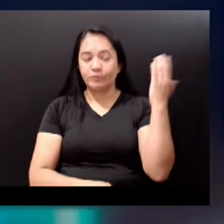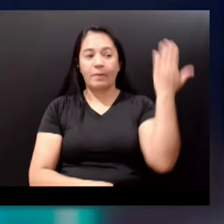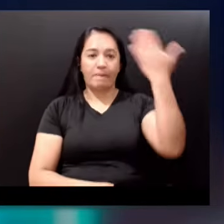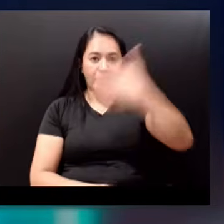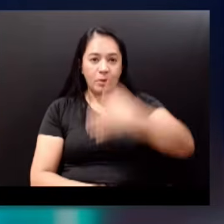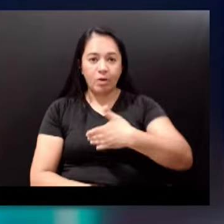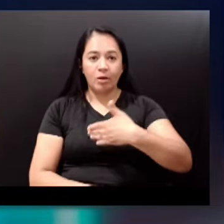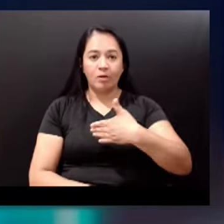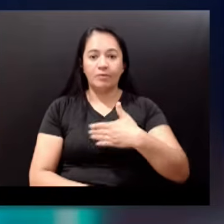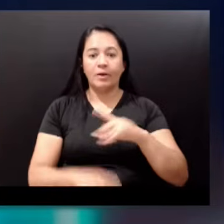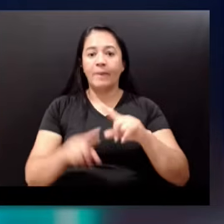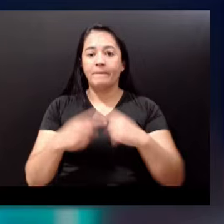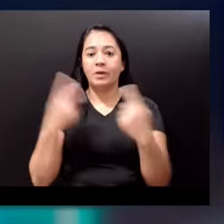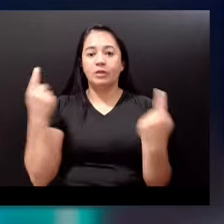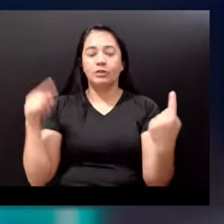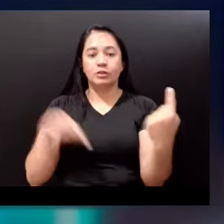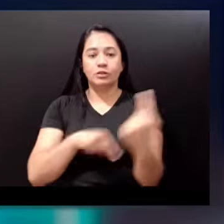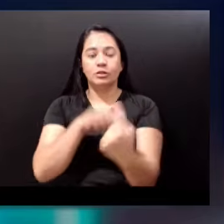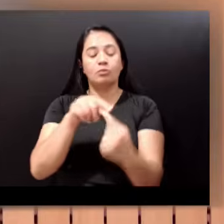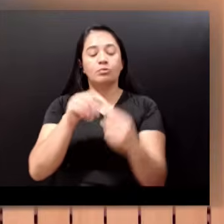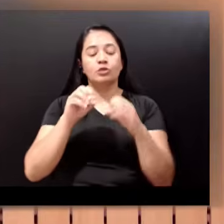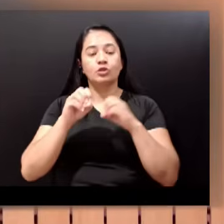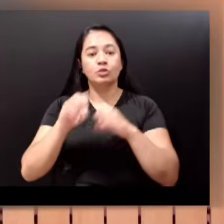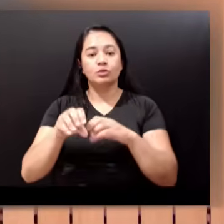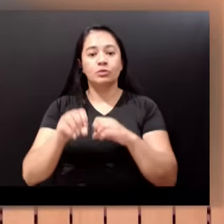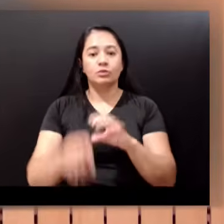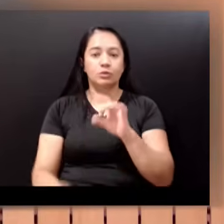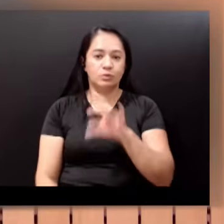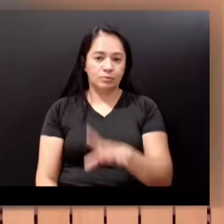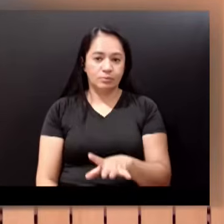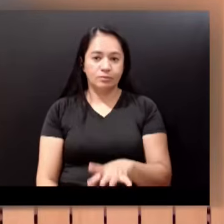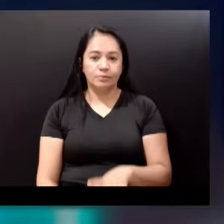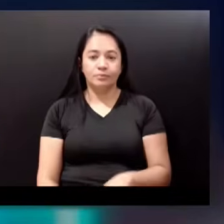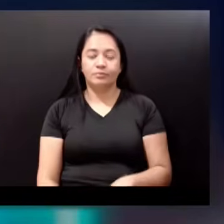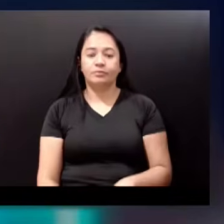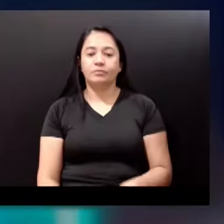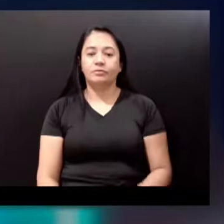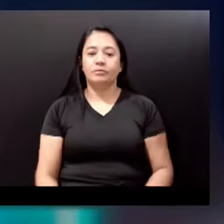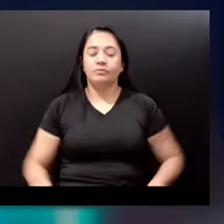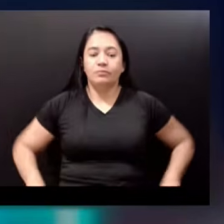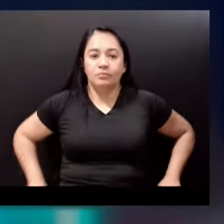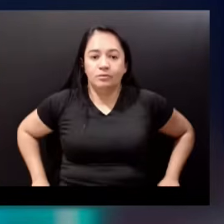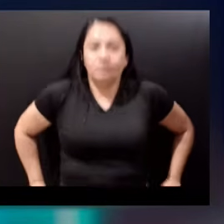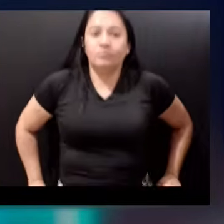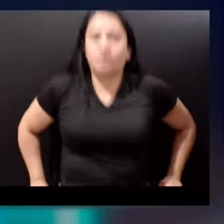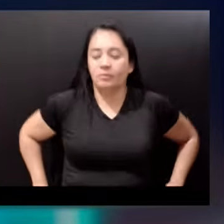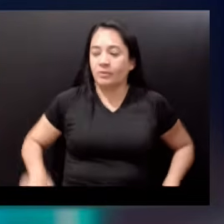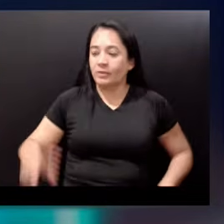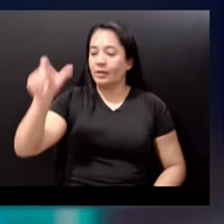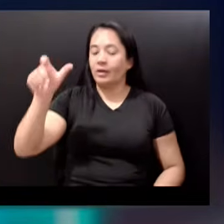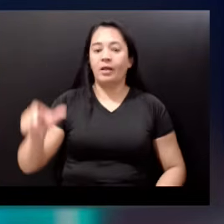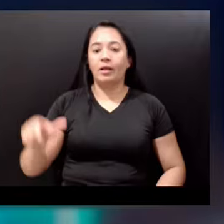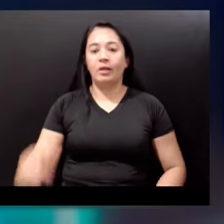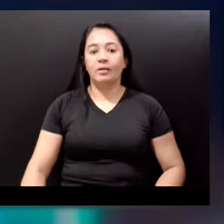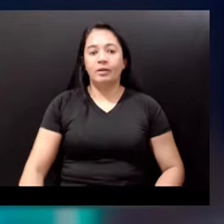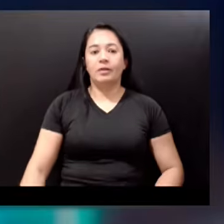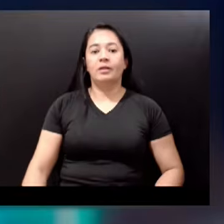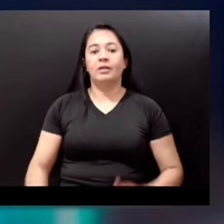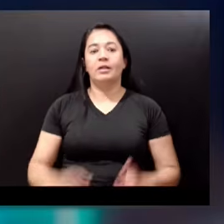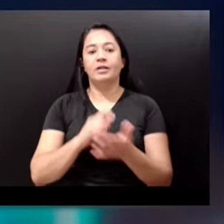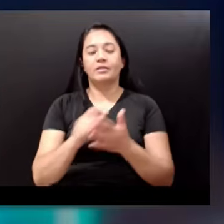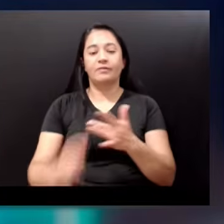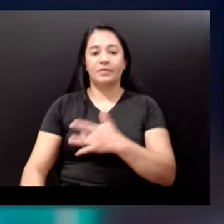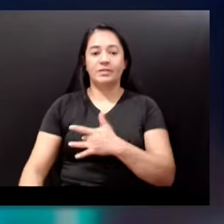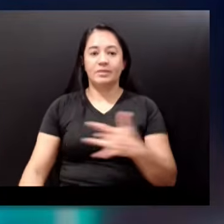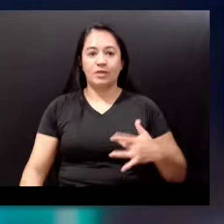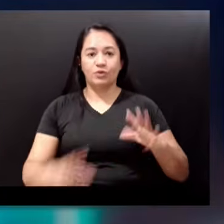uma orientação apenas a ser seguida, né? A pesquisadora Natália Oliveira escreveu a parte de saúde e bem-estar do estudo, junto